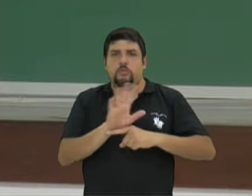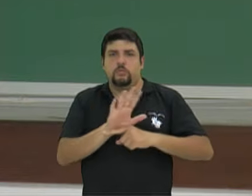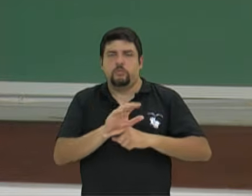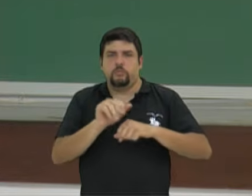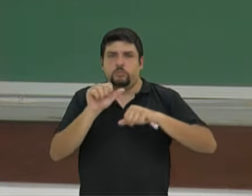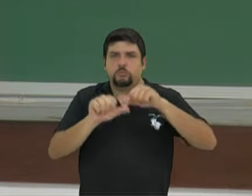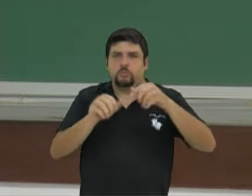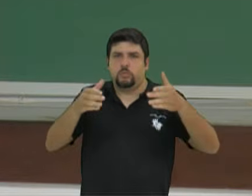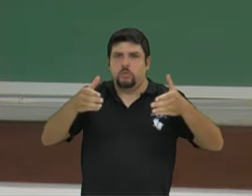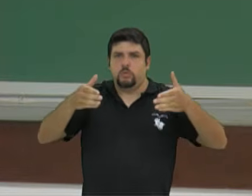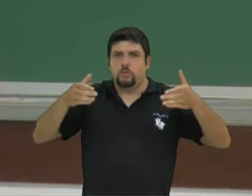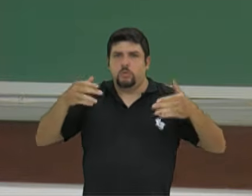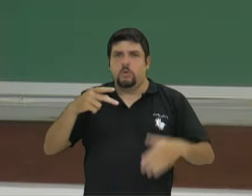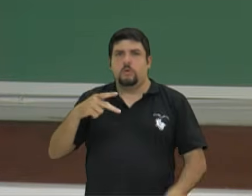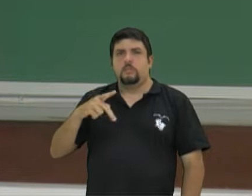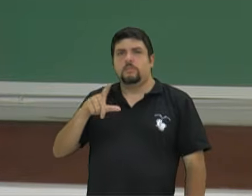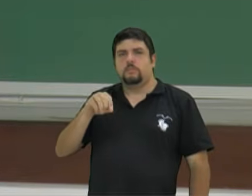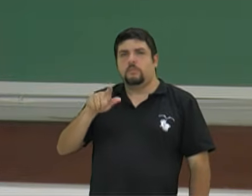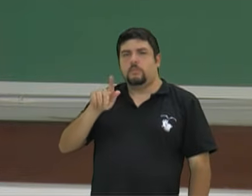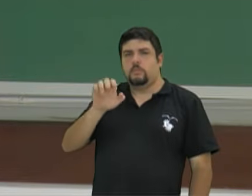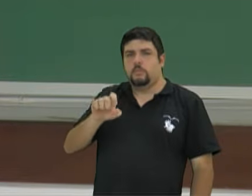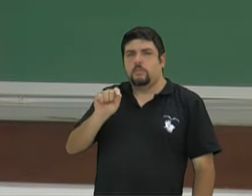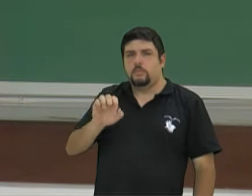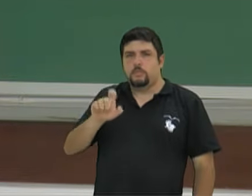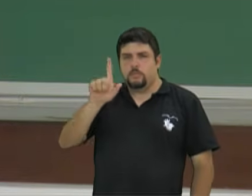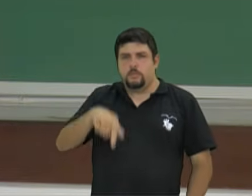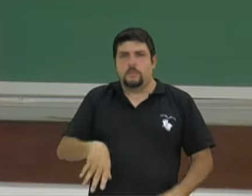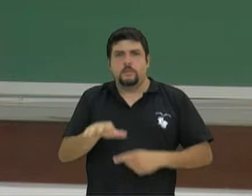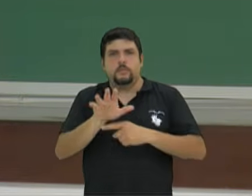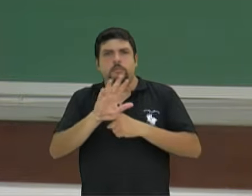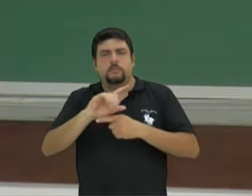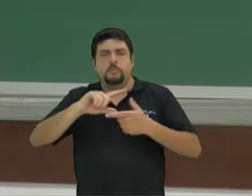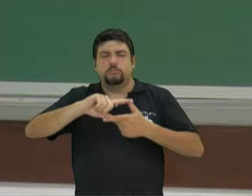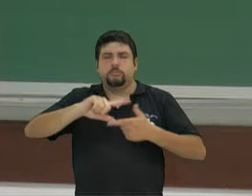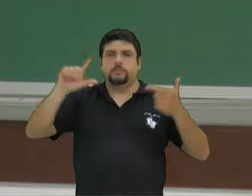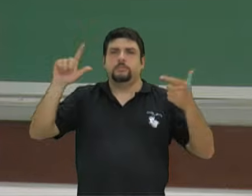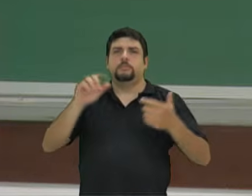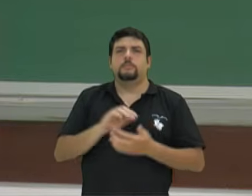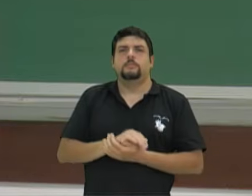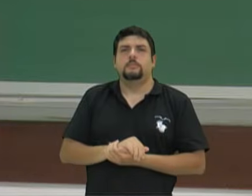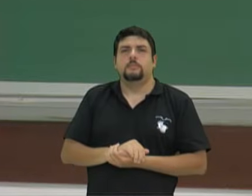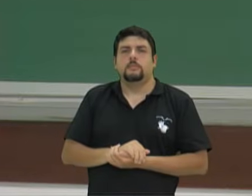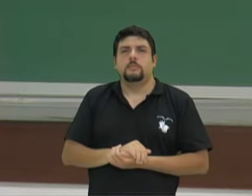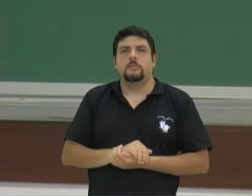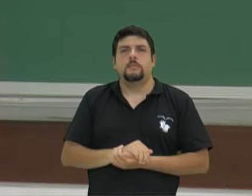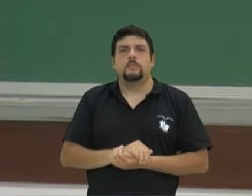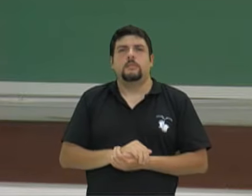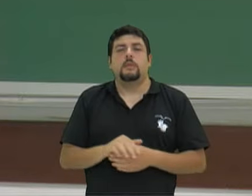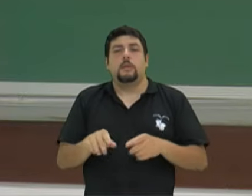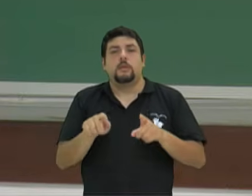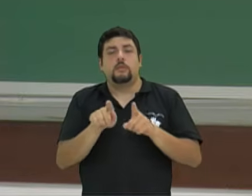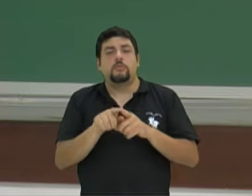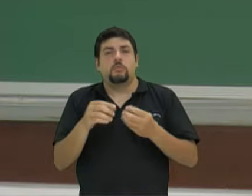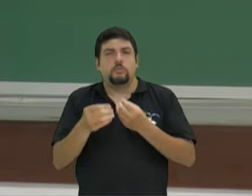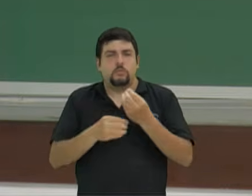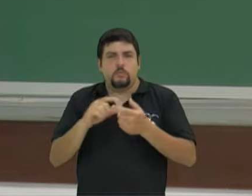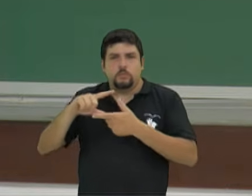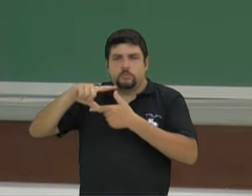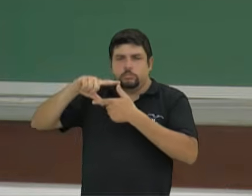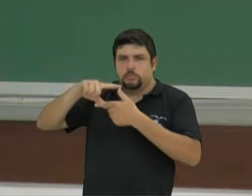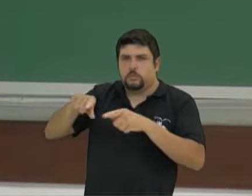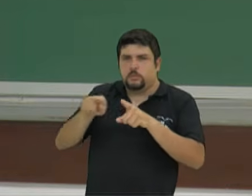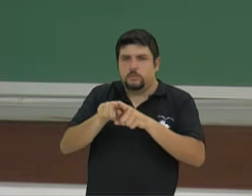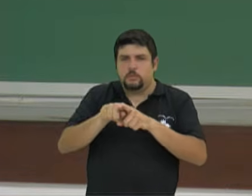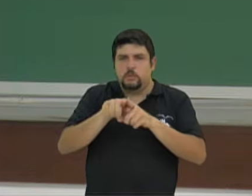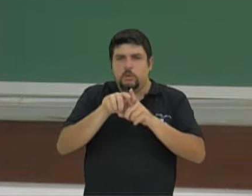profundidade de campo, o plongé, a gente está falando do cinema moderno, né? Caracterizado narrativas lineares, o clássico e o suspense e